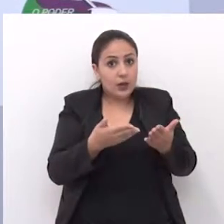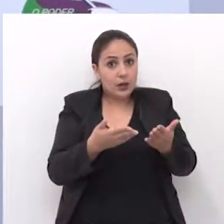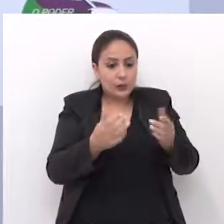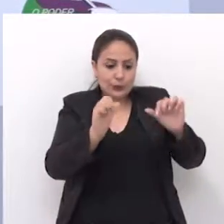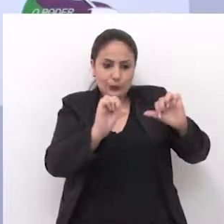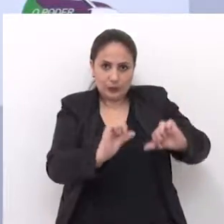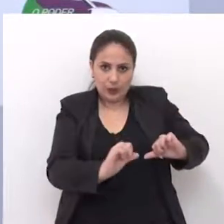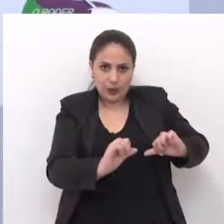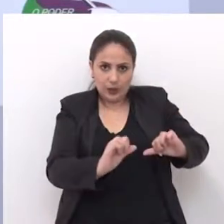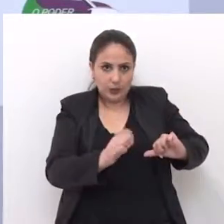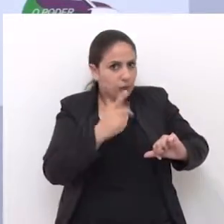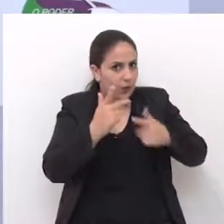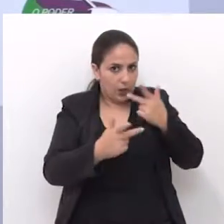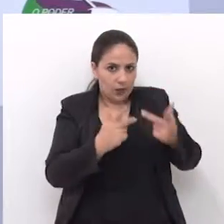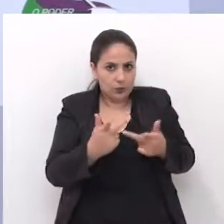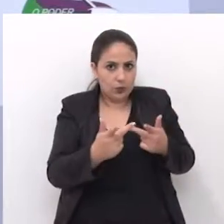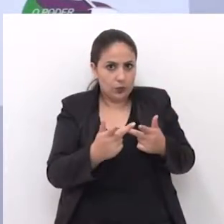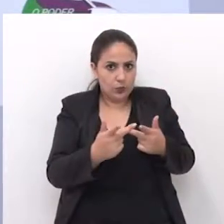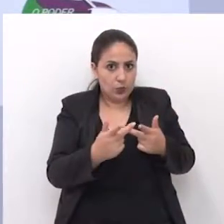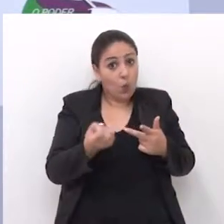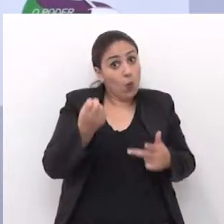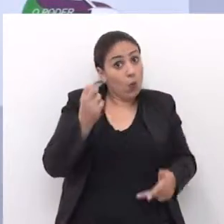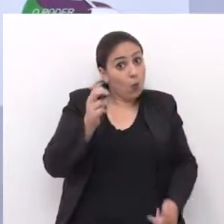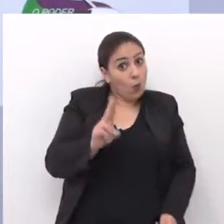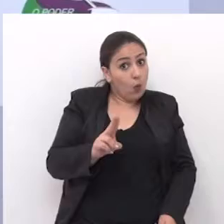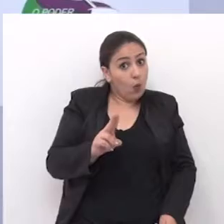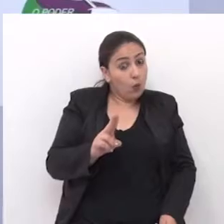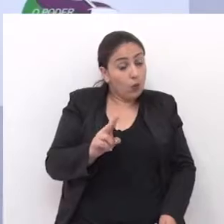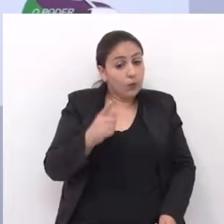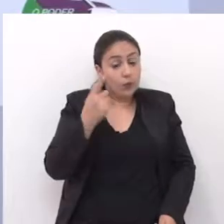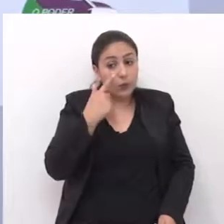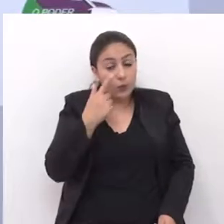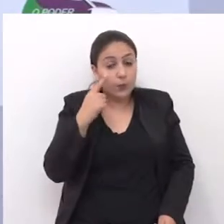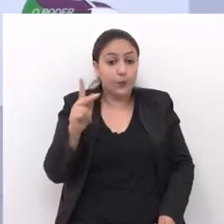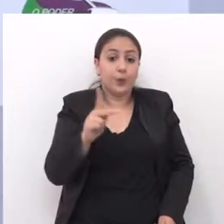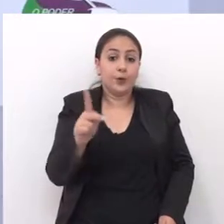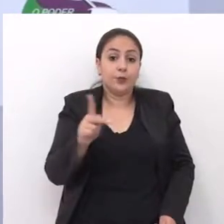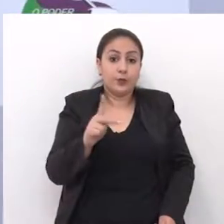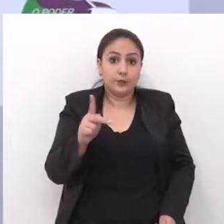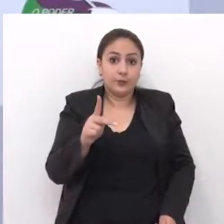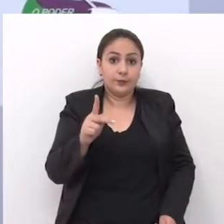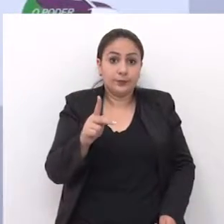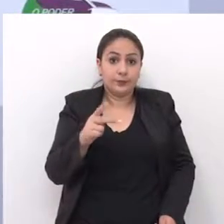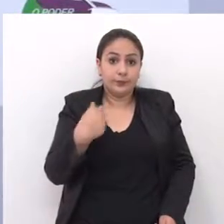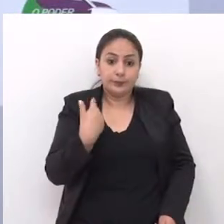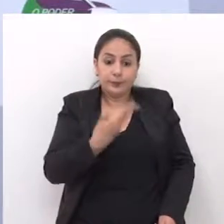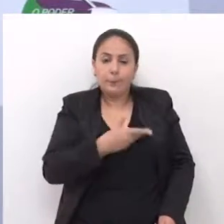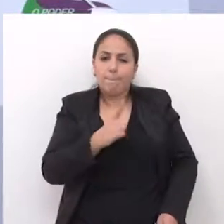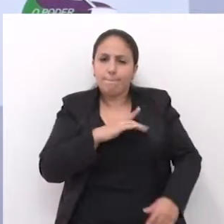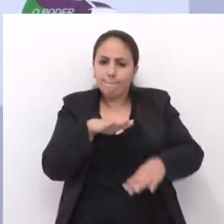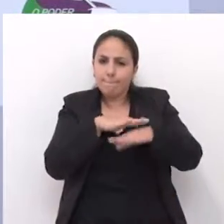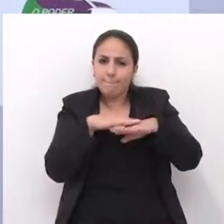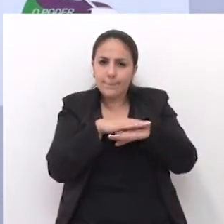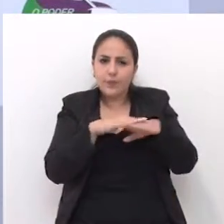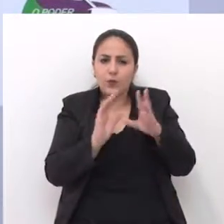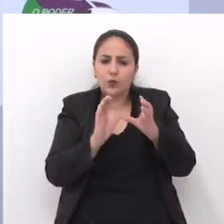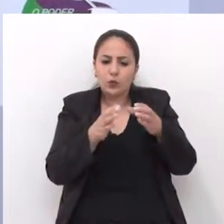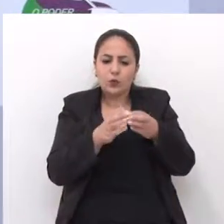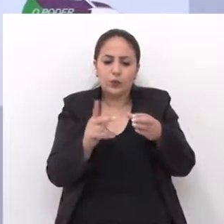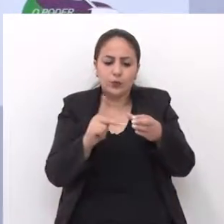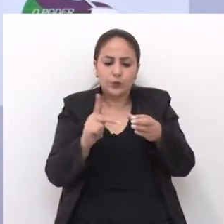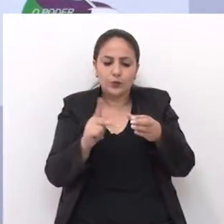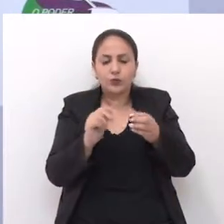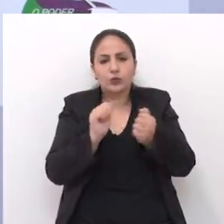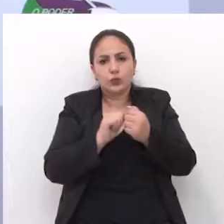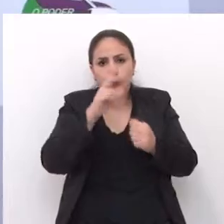com essa reprovação, não será abordado. Ou, de repente, o professor que a gente vem conversando com a